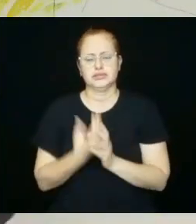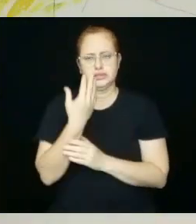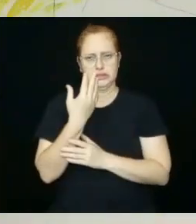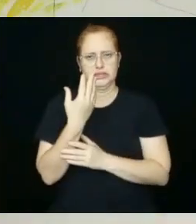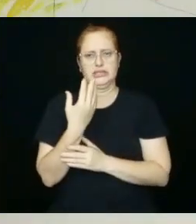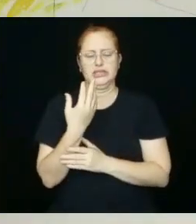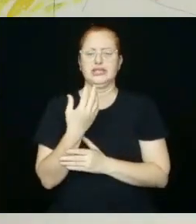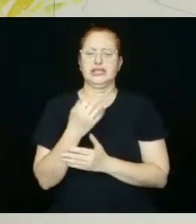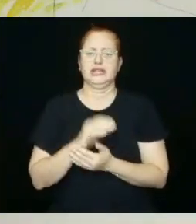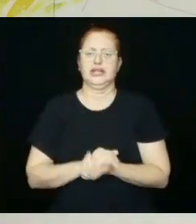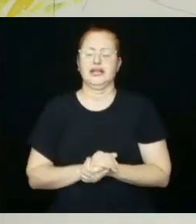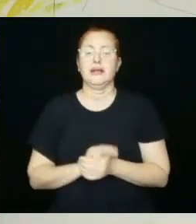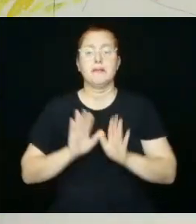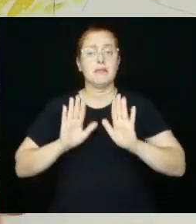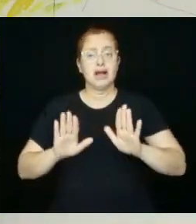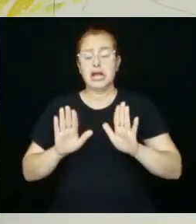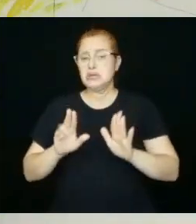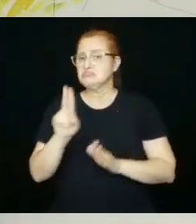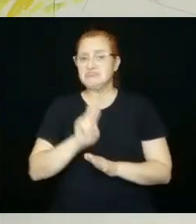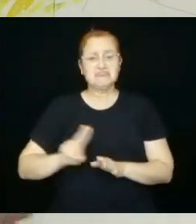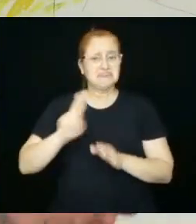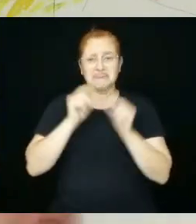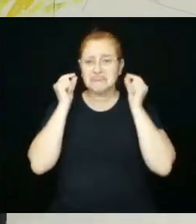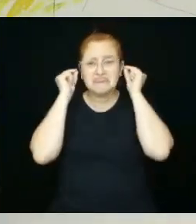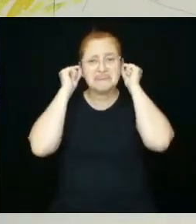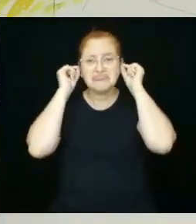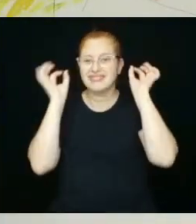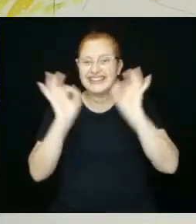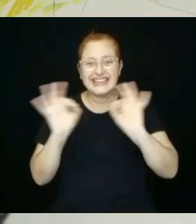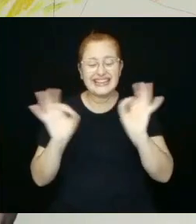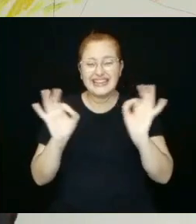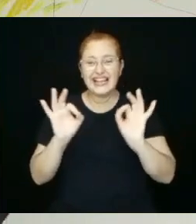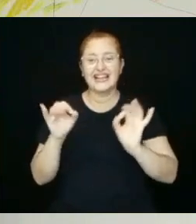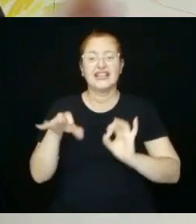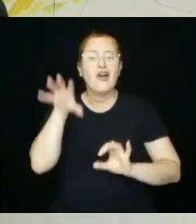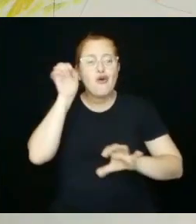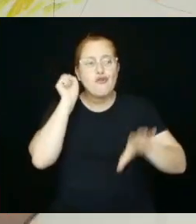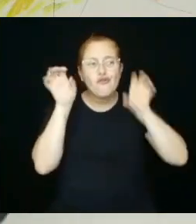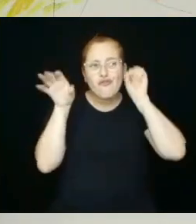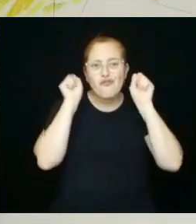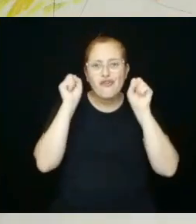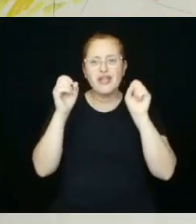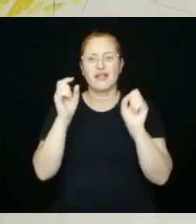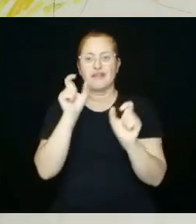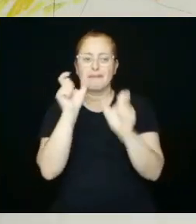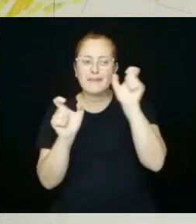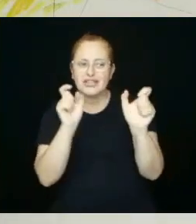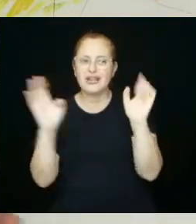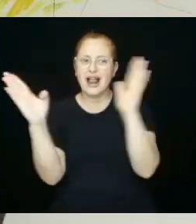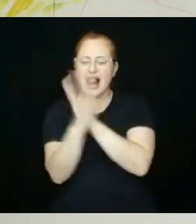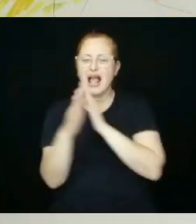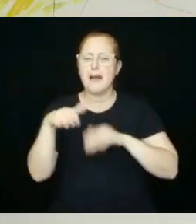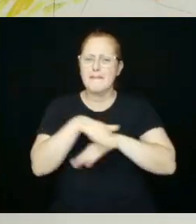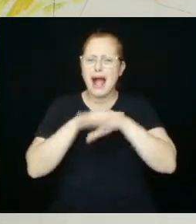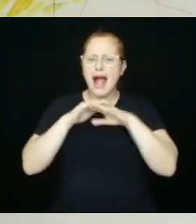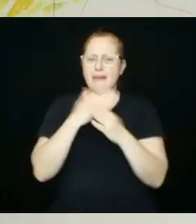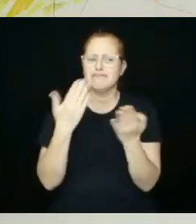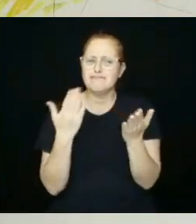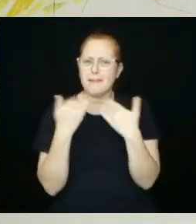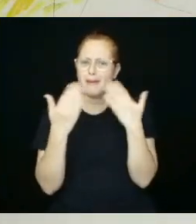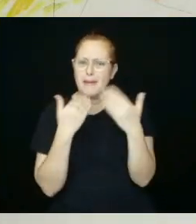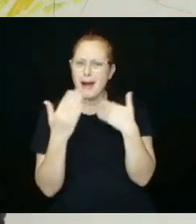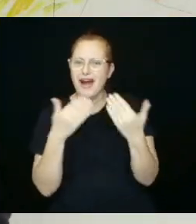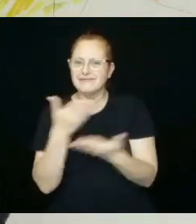minha aqui num cantinho. No fim eu não usei nenhum dia fone, eu fiquei aqui ouvindo o pessoal conversando com quem passava,